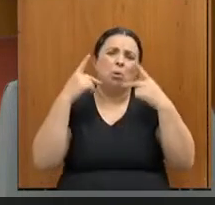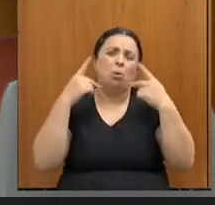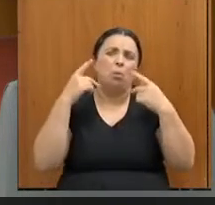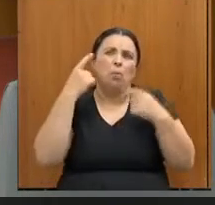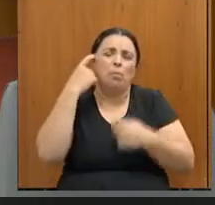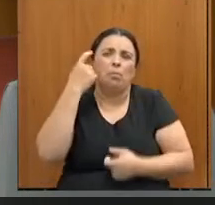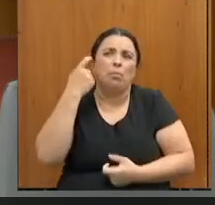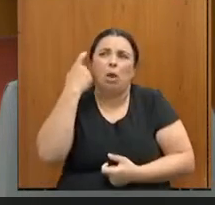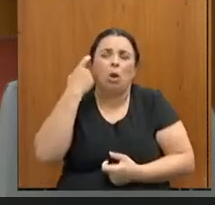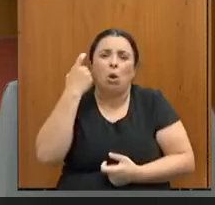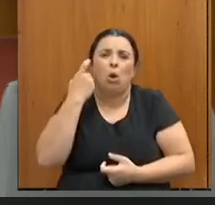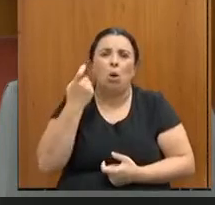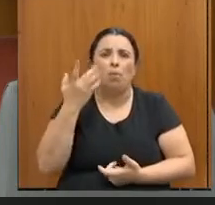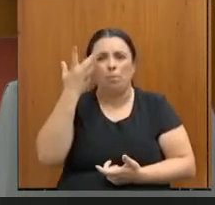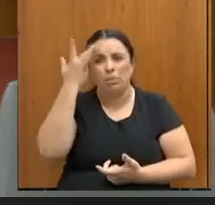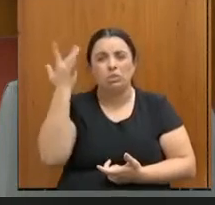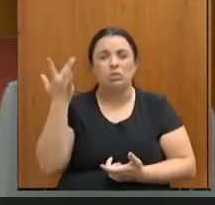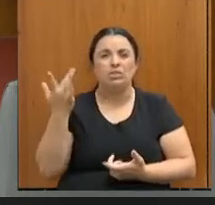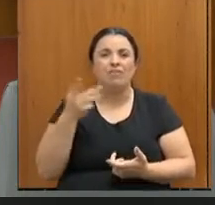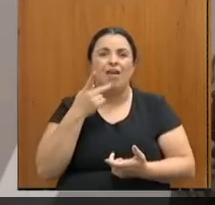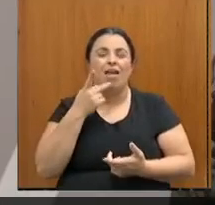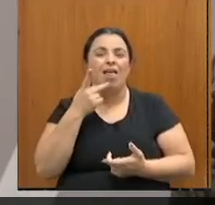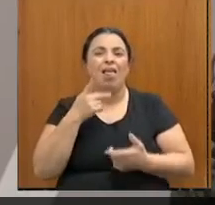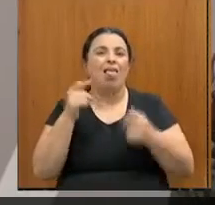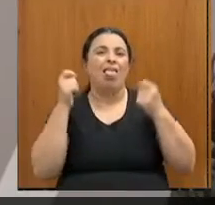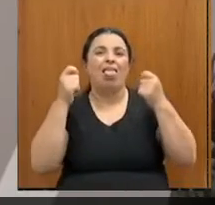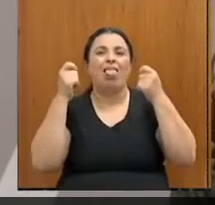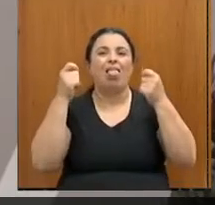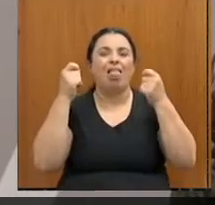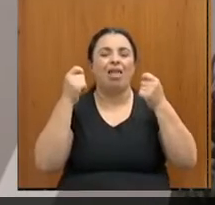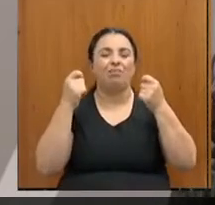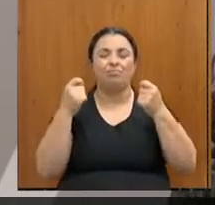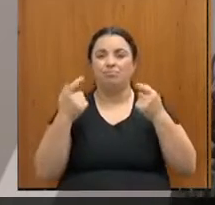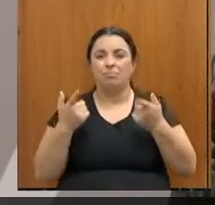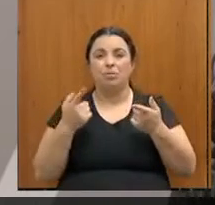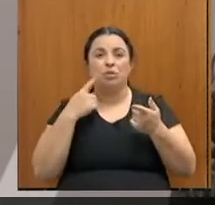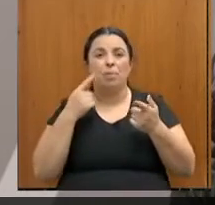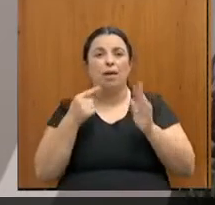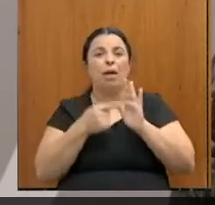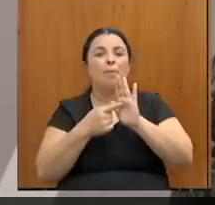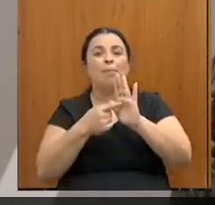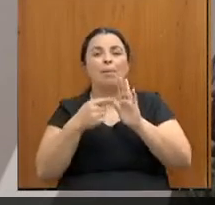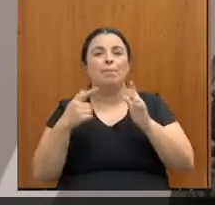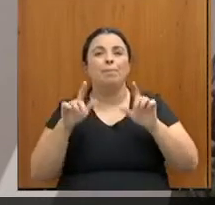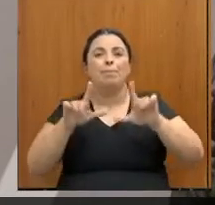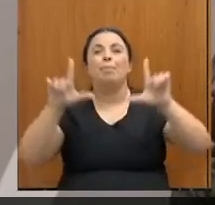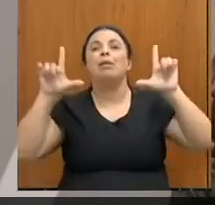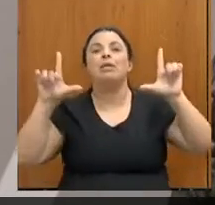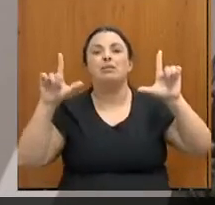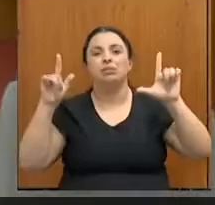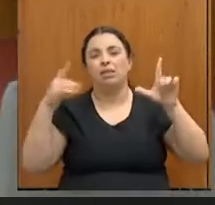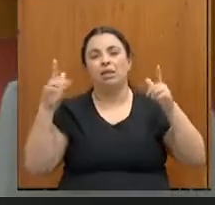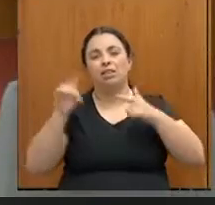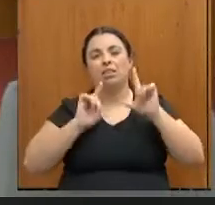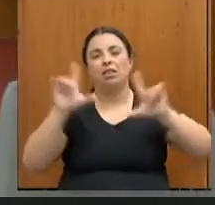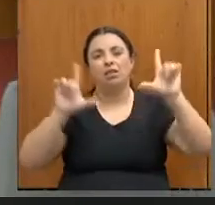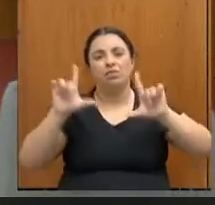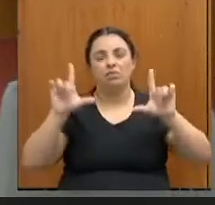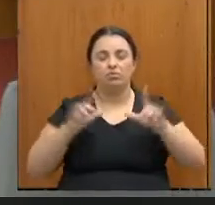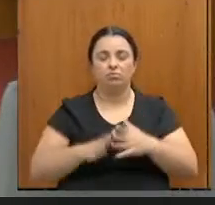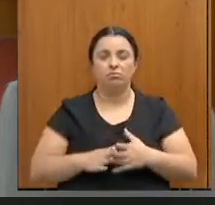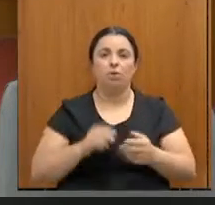que muitas vezes surgem né para fazer graça ou para apontar coisas só para aparecer na televisão grande abraço